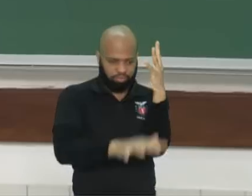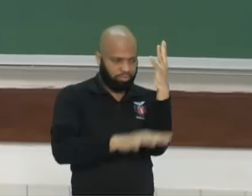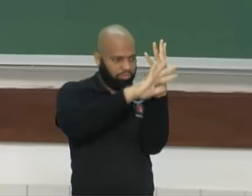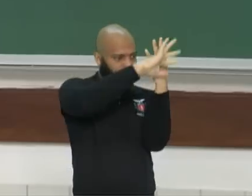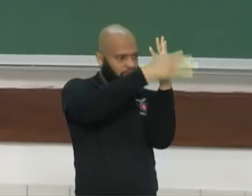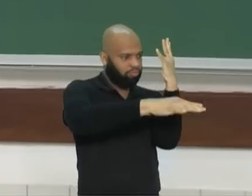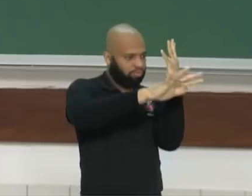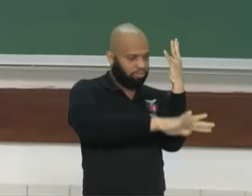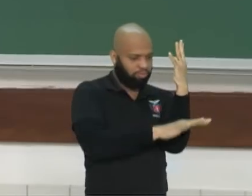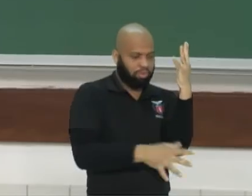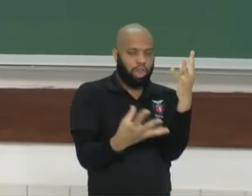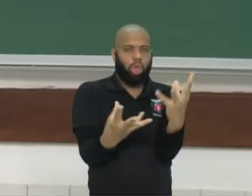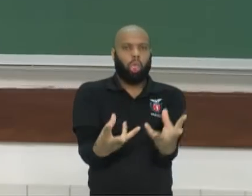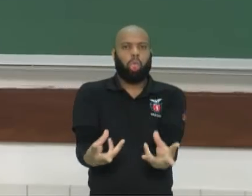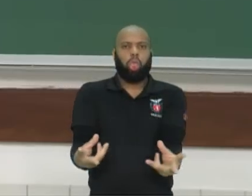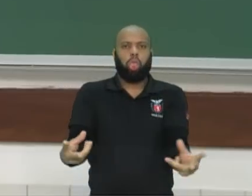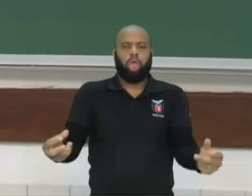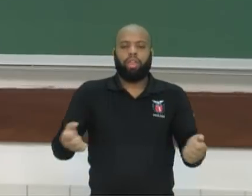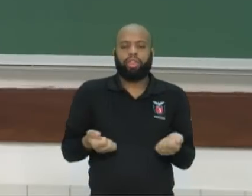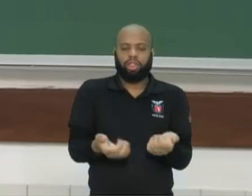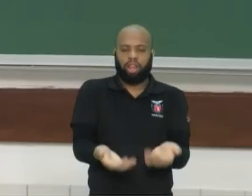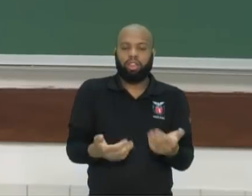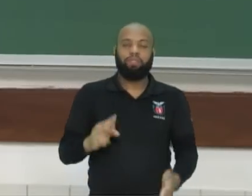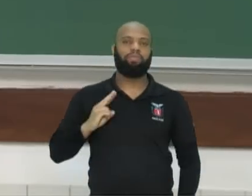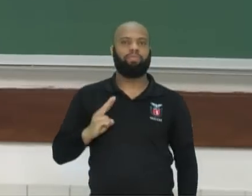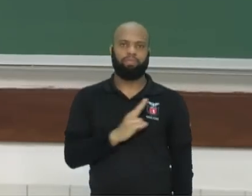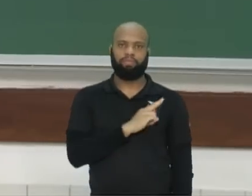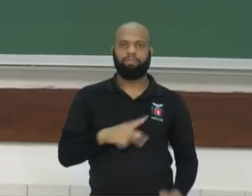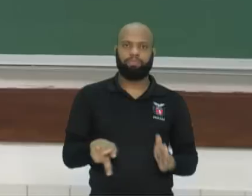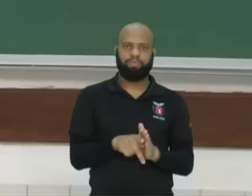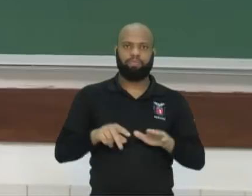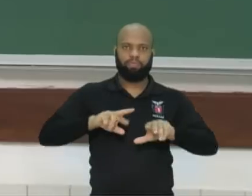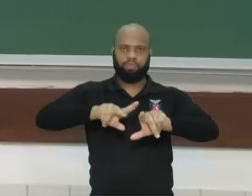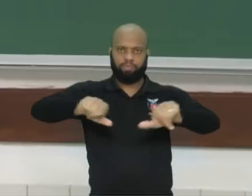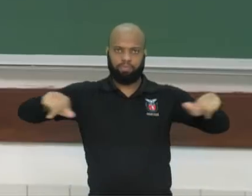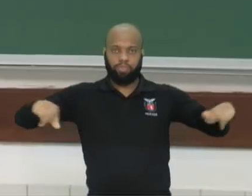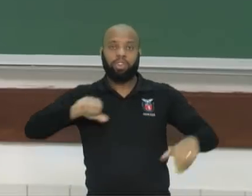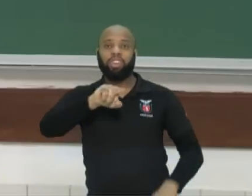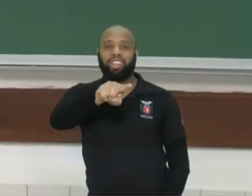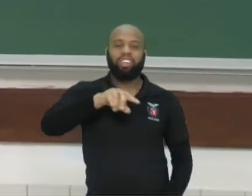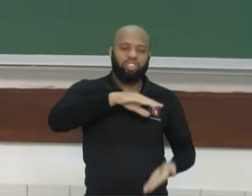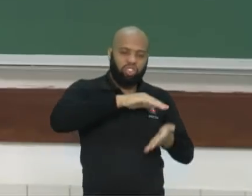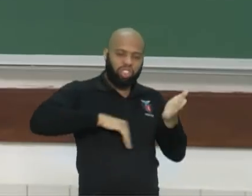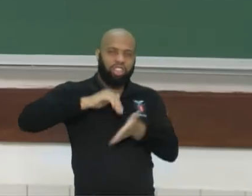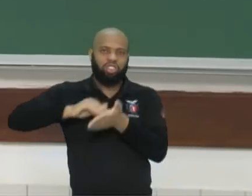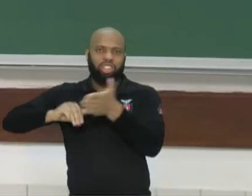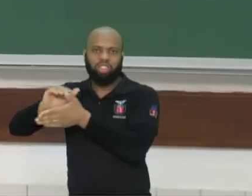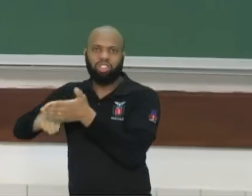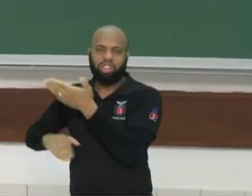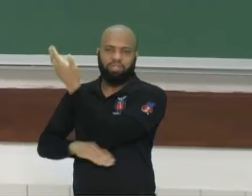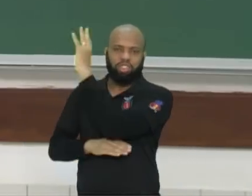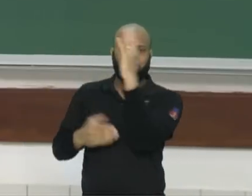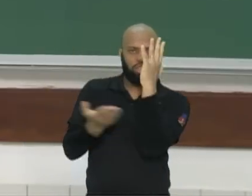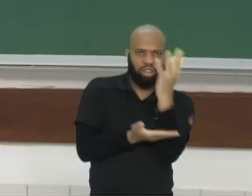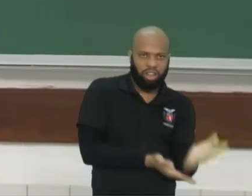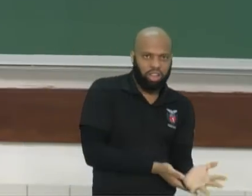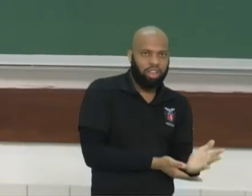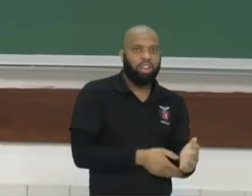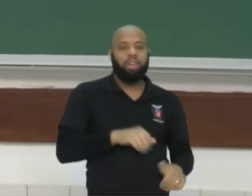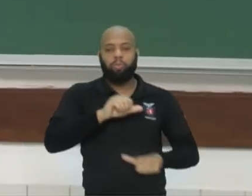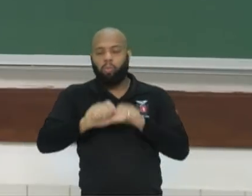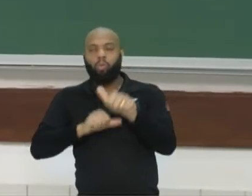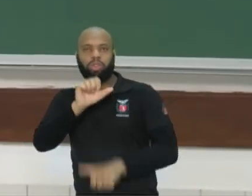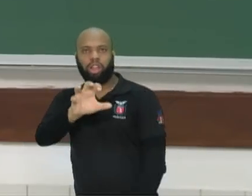vão alimentando esse solo com nutrientes. Se você retira a vegetação e não acontece mais esse